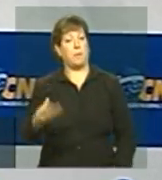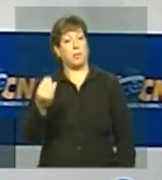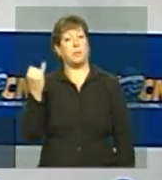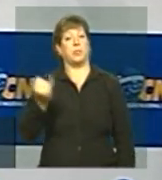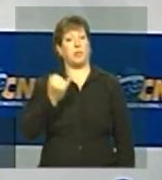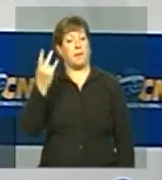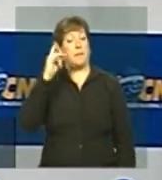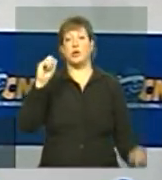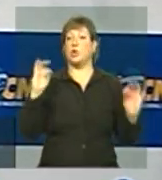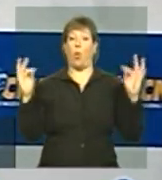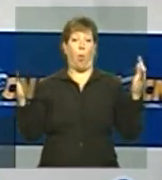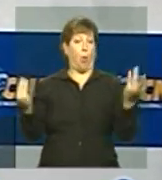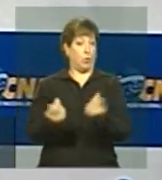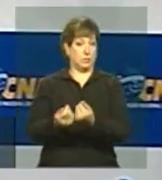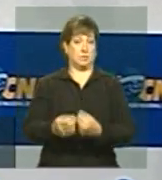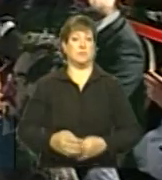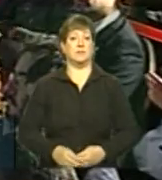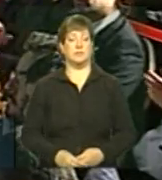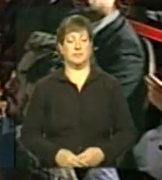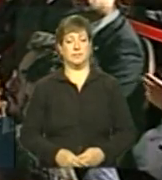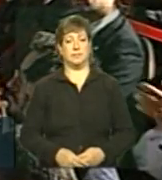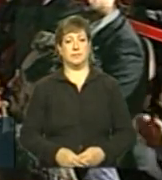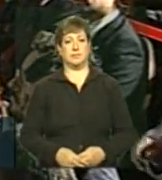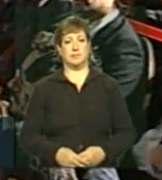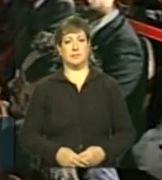para todo mundo.